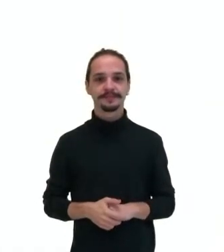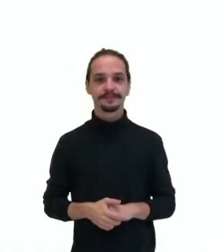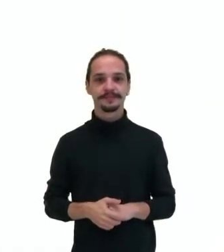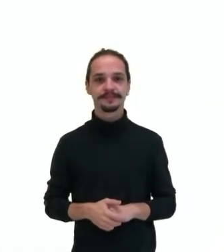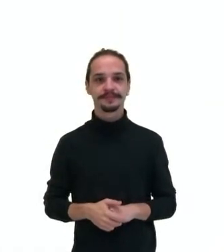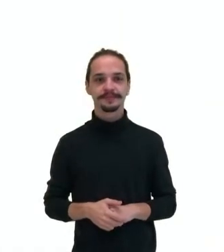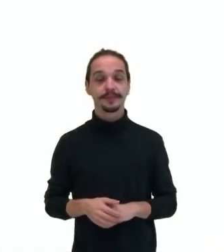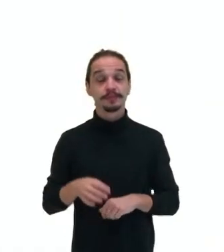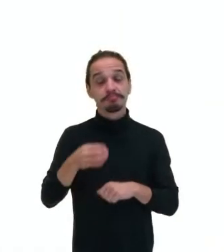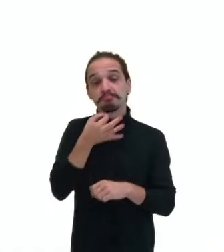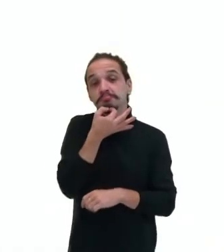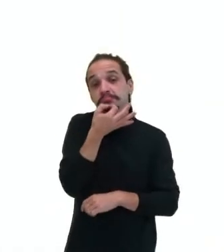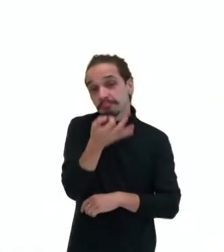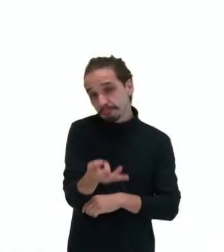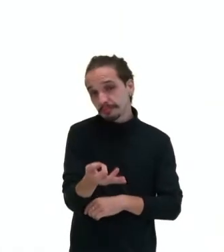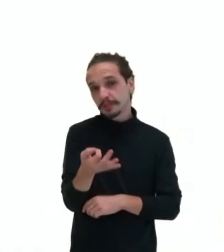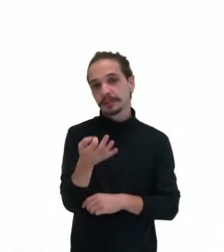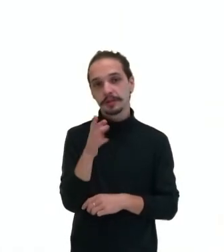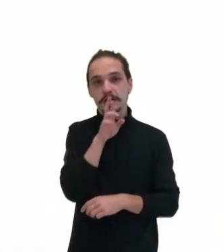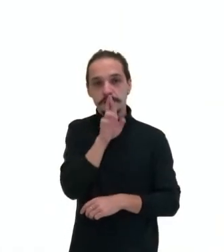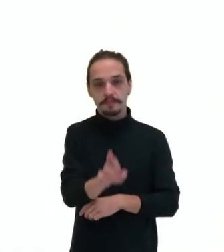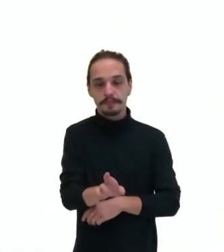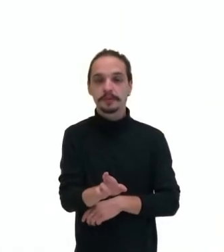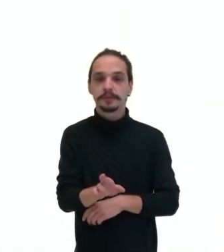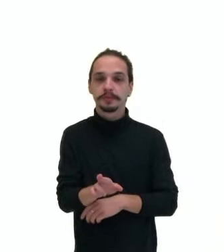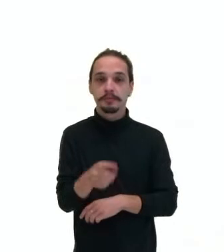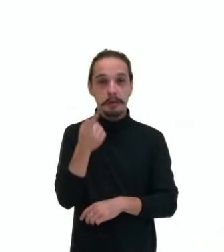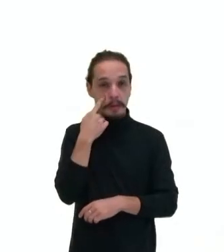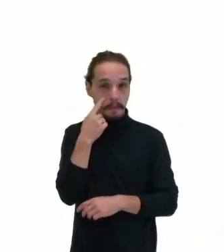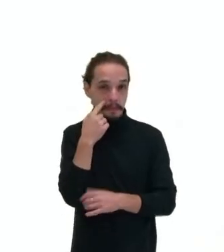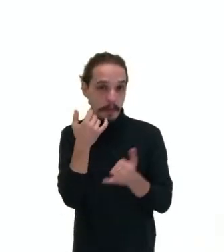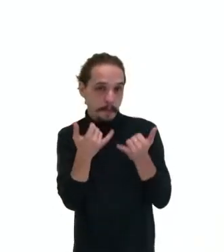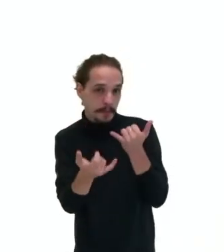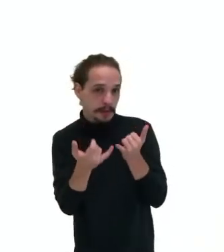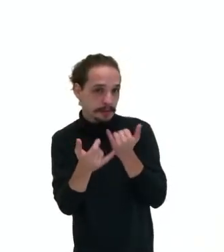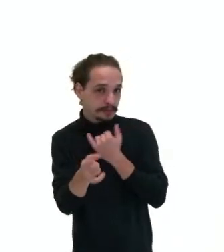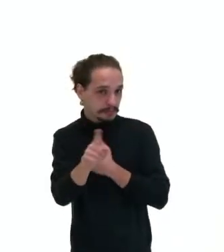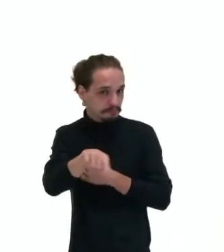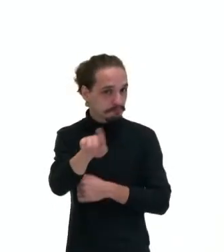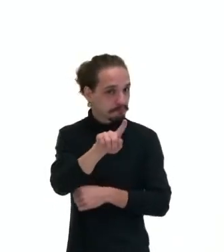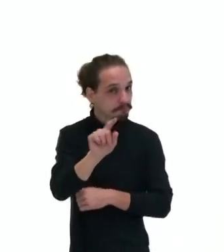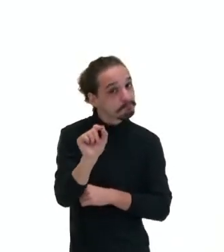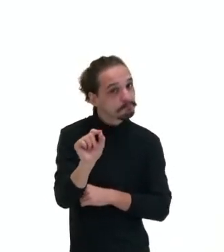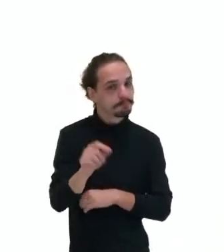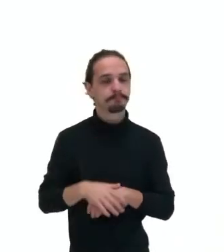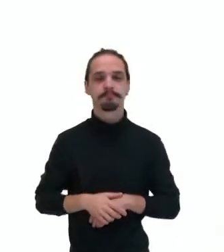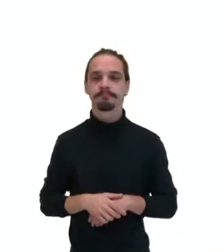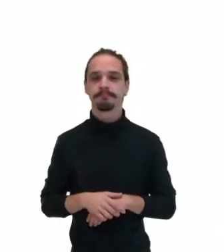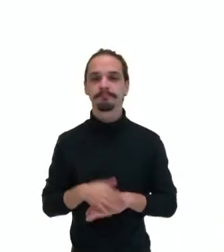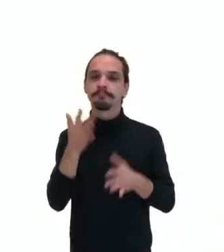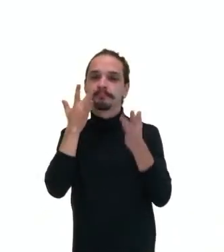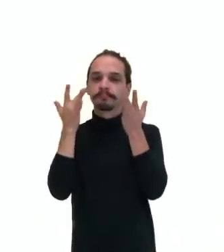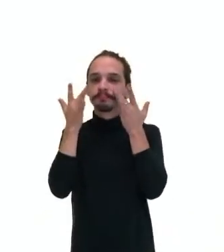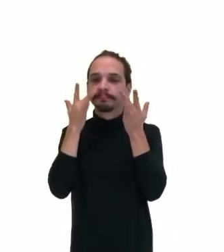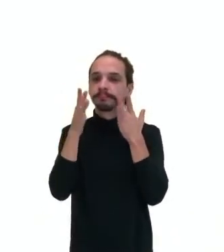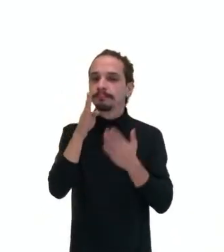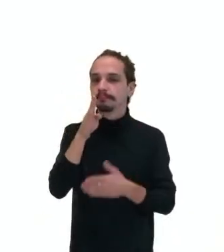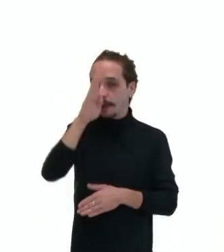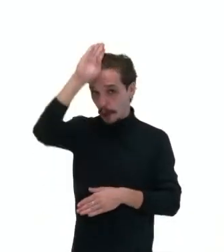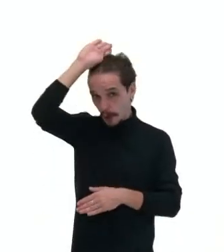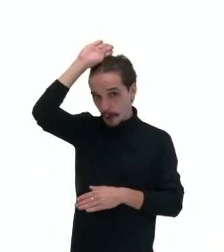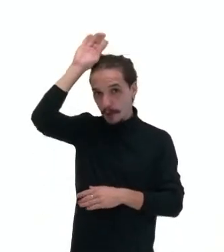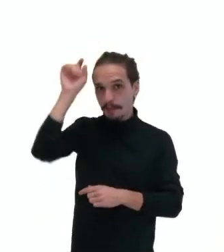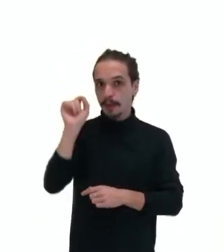uma sugestão de resposta, tá bom? Então, vamos lá ver se a de vocês ficaram parecidos. O espetáculo em Roma, na Roma Antiga, eram